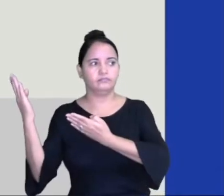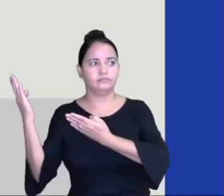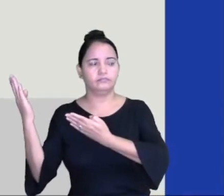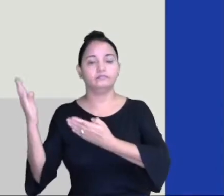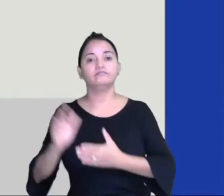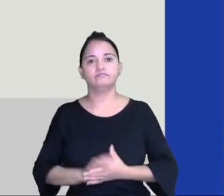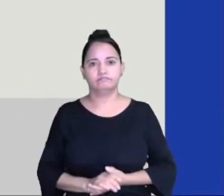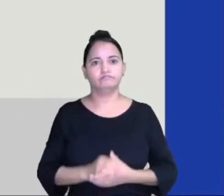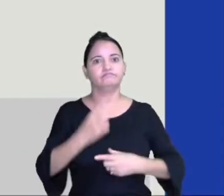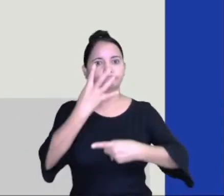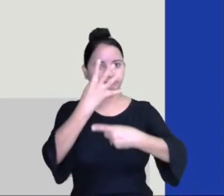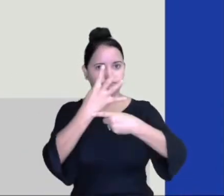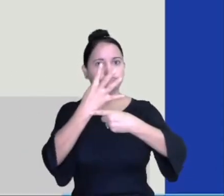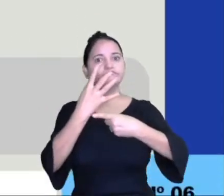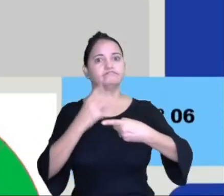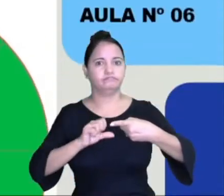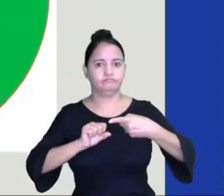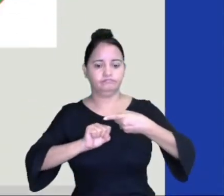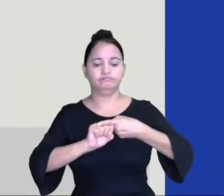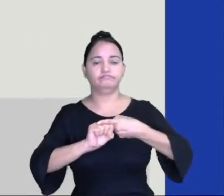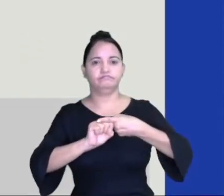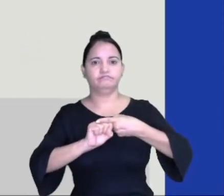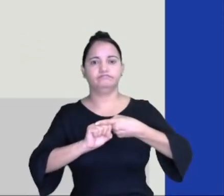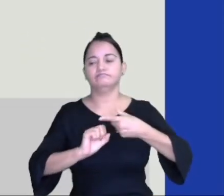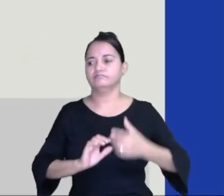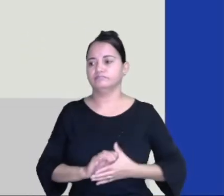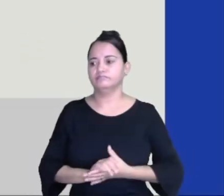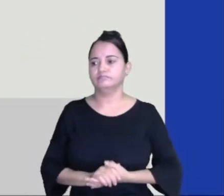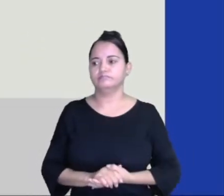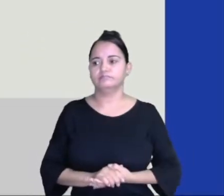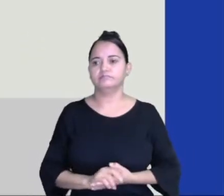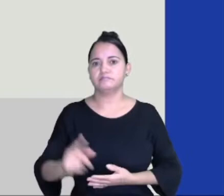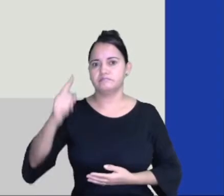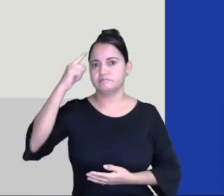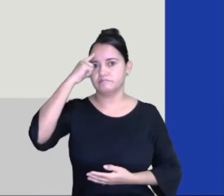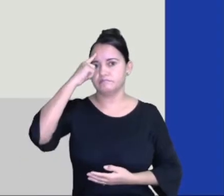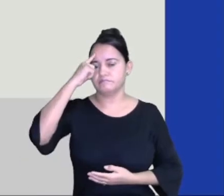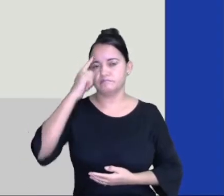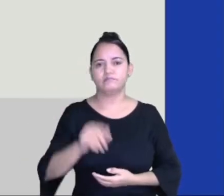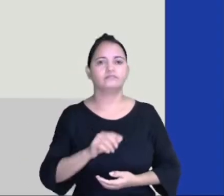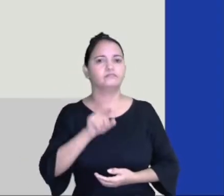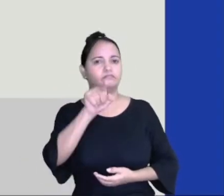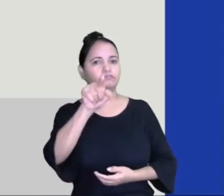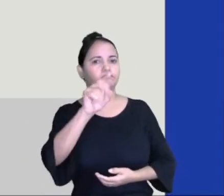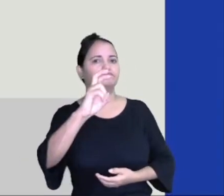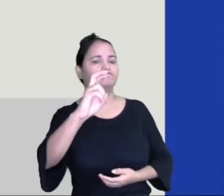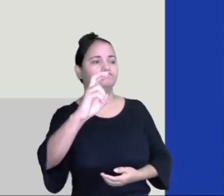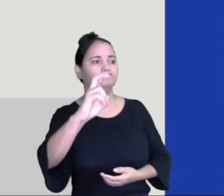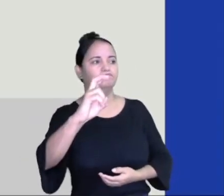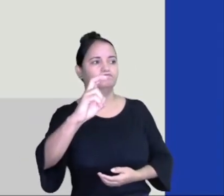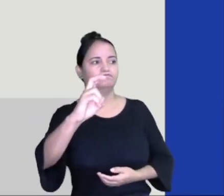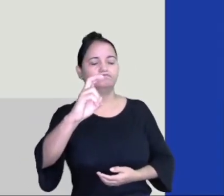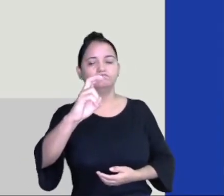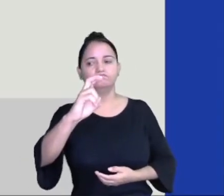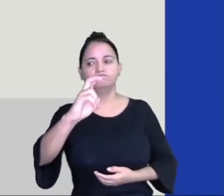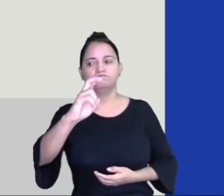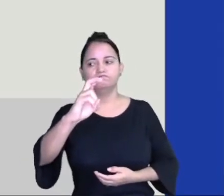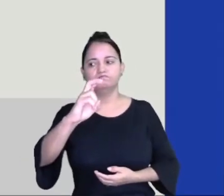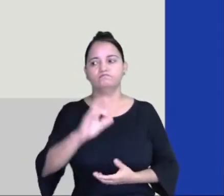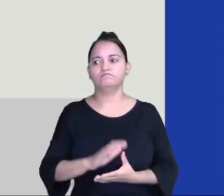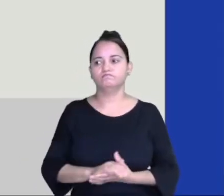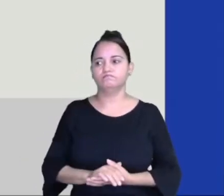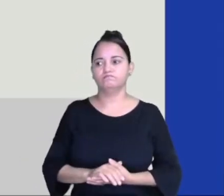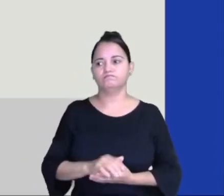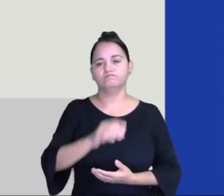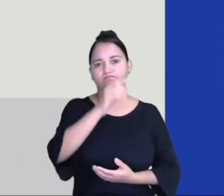quê? 4/8. Isso aí. Pensa agora em 5 fatias. Né? Olha lá a parte